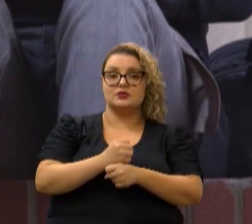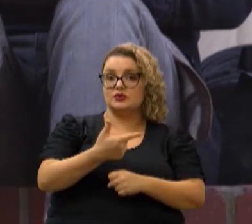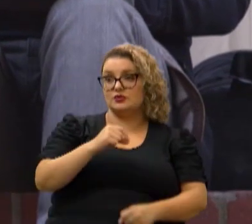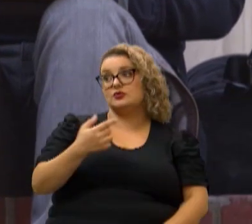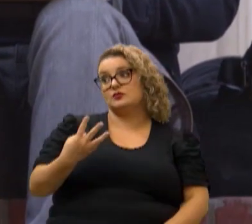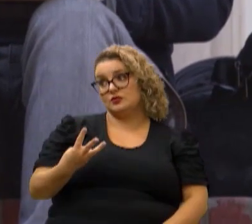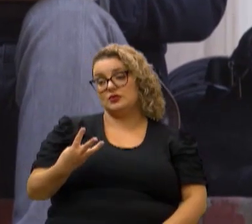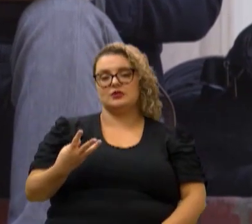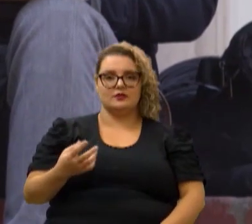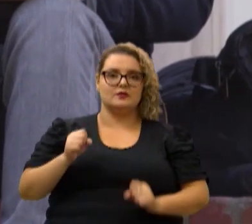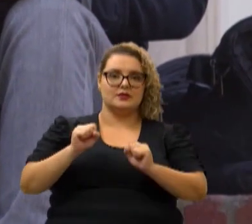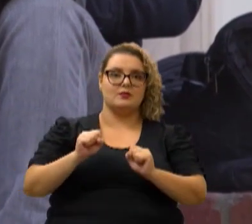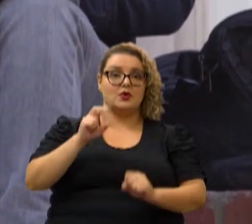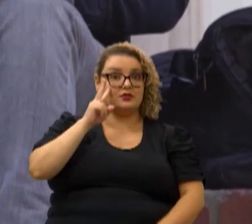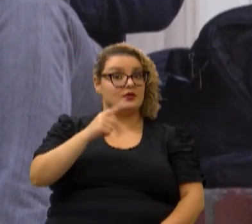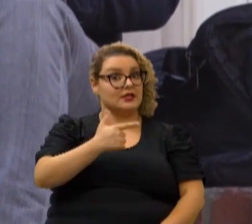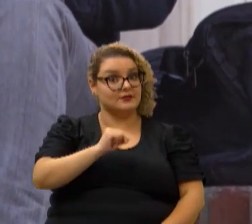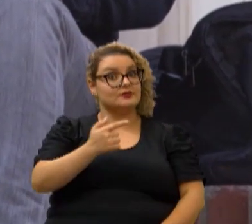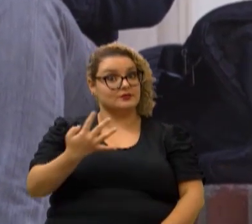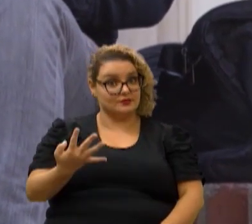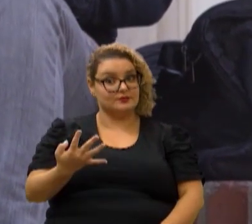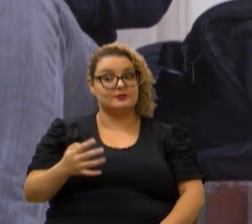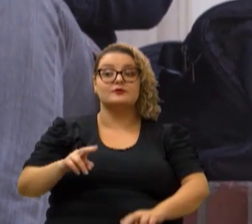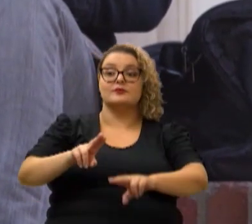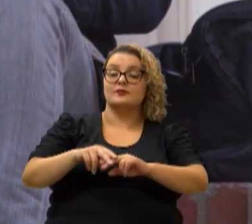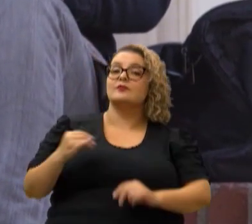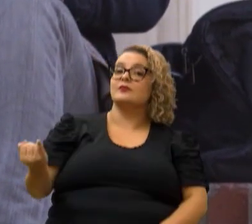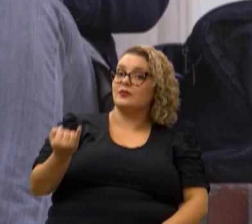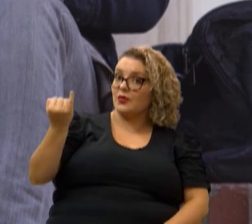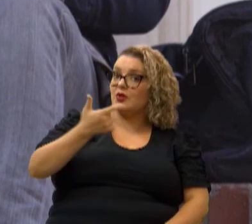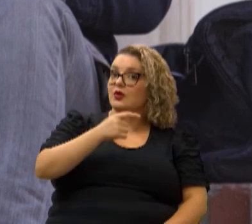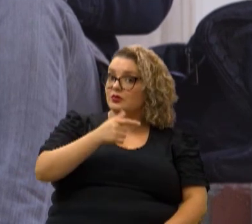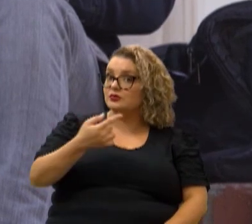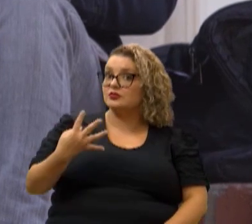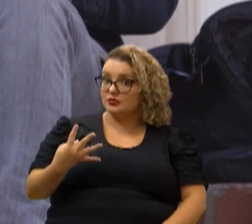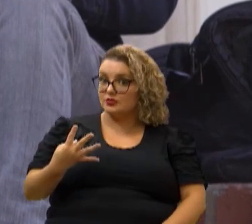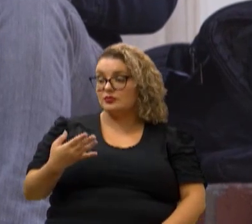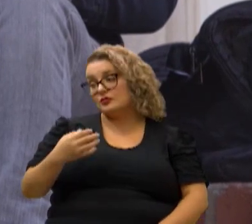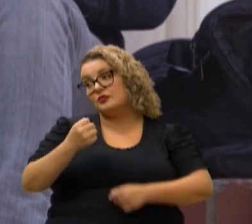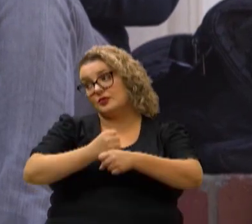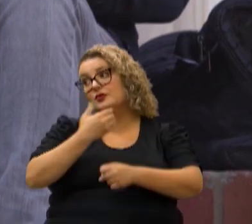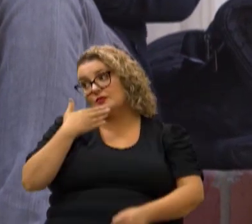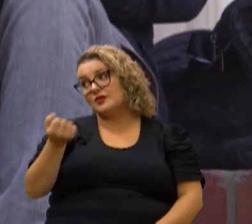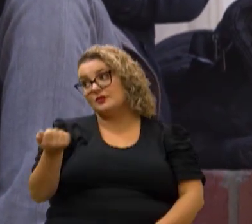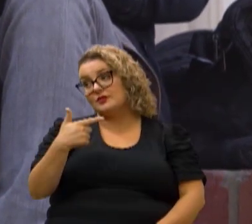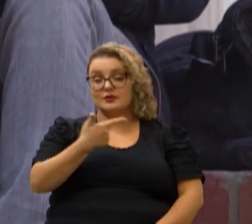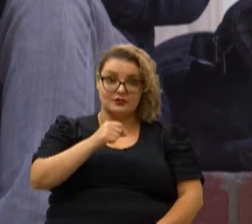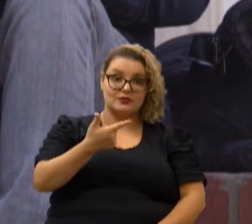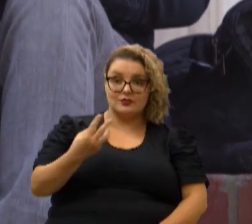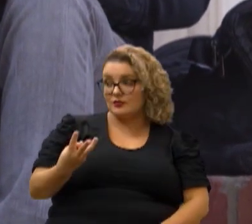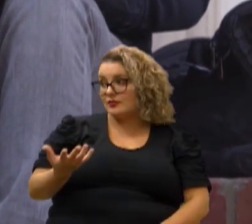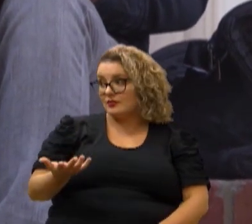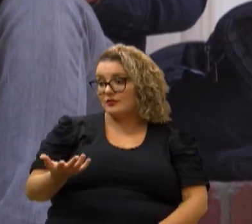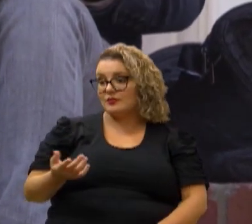de 2023, você pode estar vendo em 2024. É importante que 2024 seja um ano melhor do que 2023